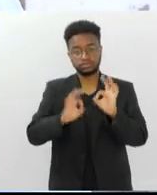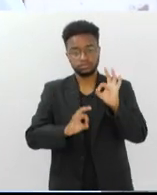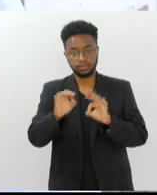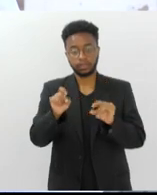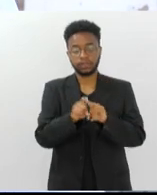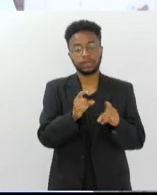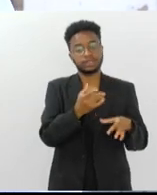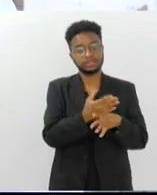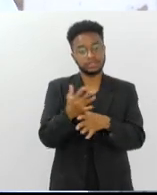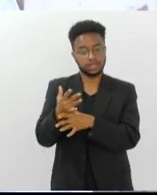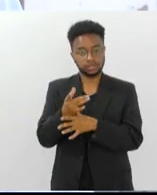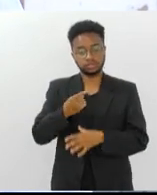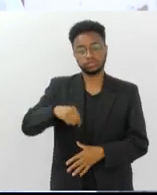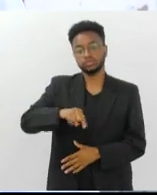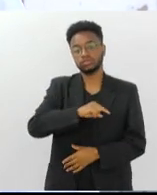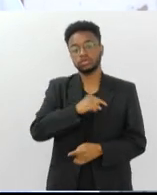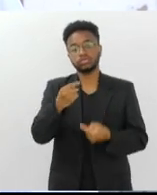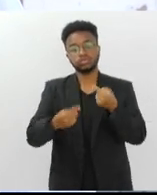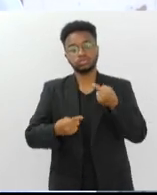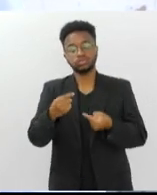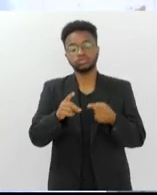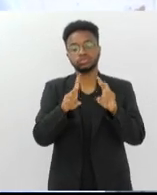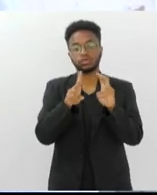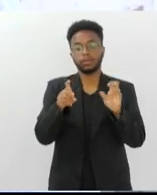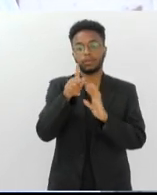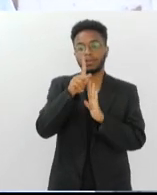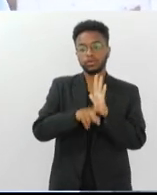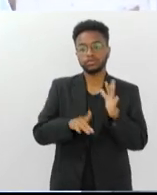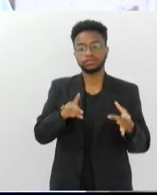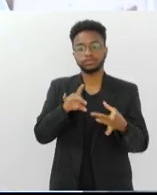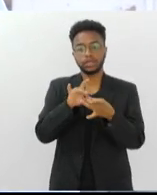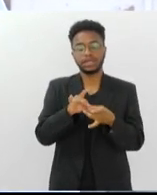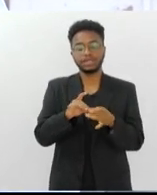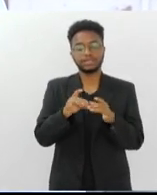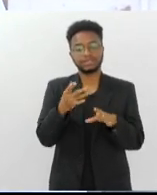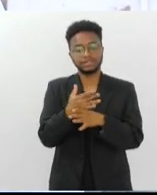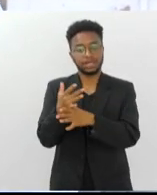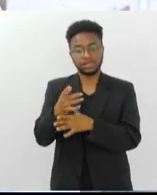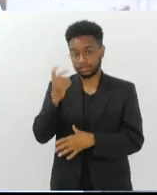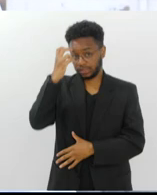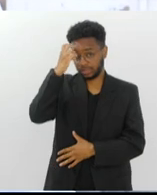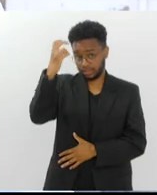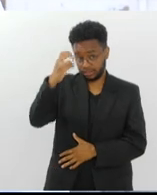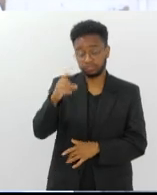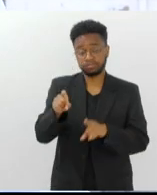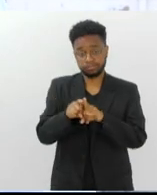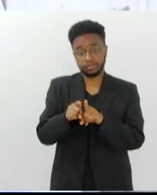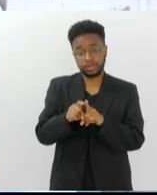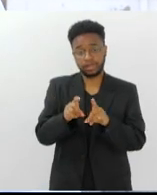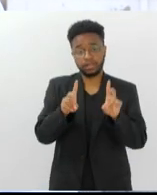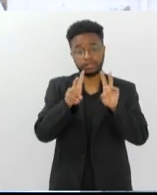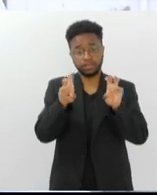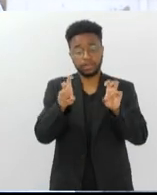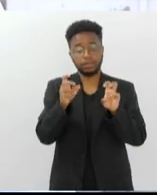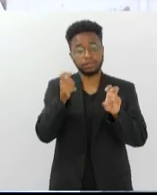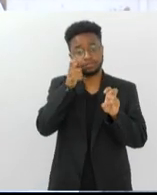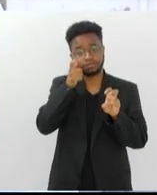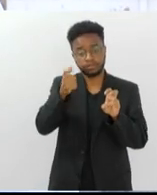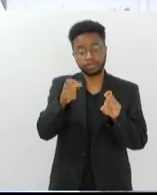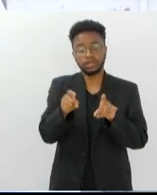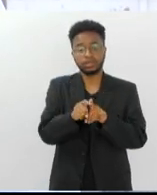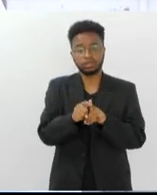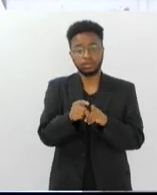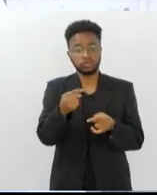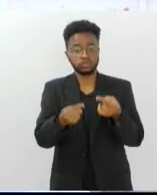cidades. Nós discutimos projetos, ligados às cidades inteligentes. Isso foi um tema muito interessante, pegando inclusive o ângulo das